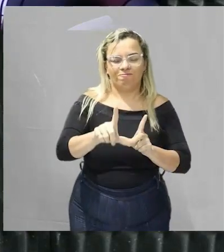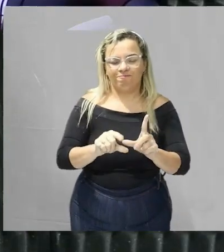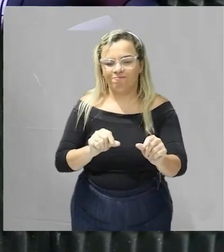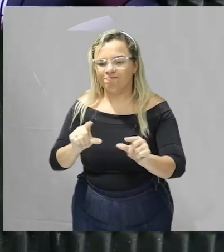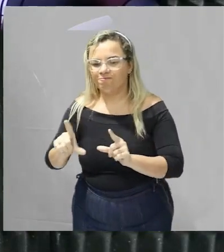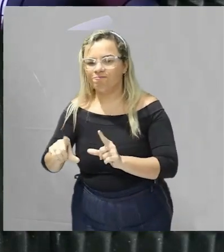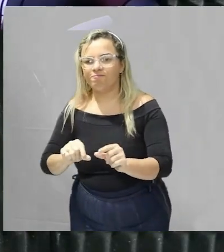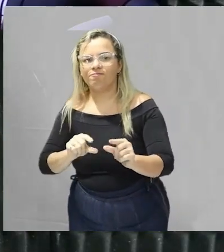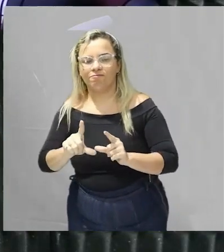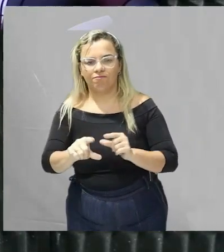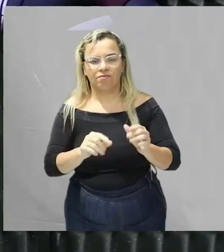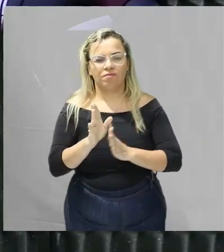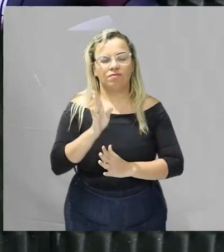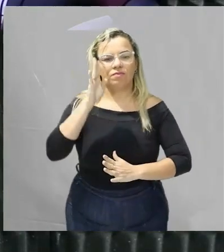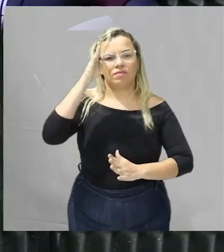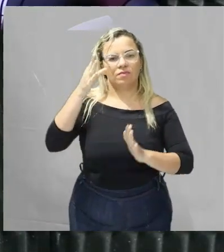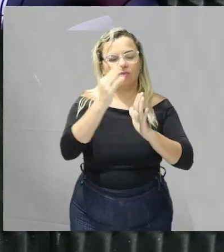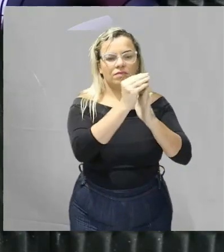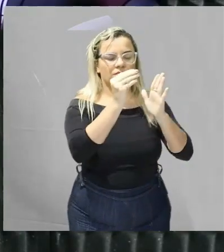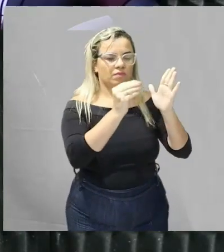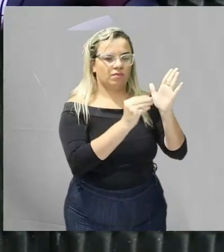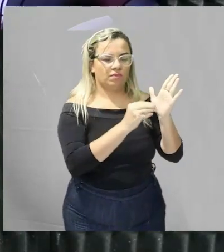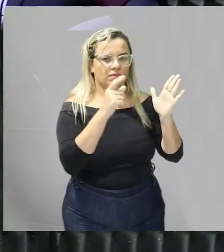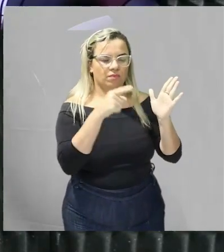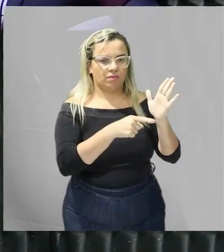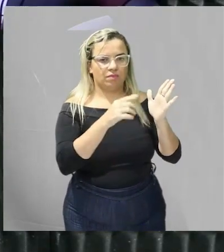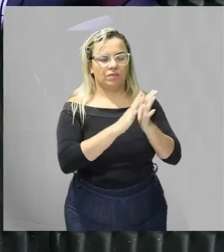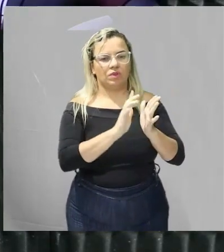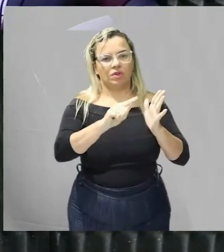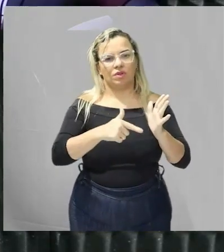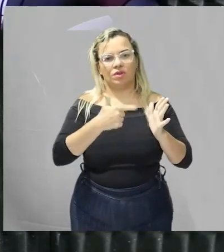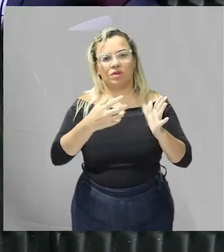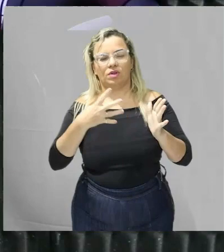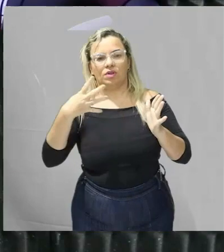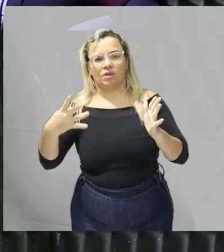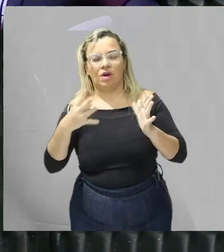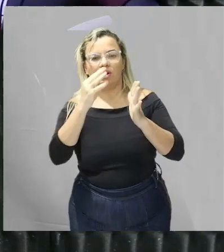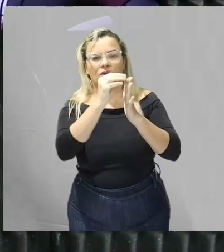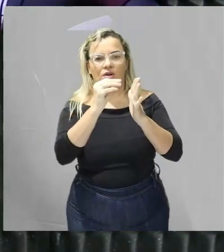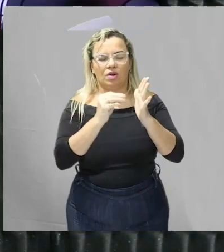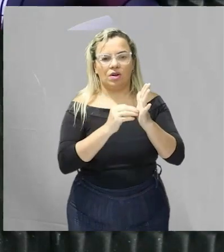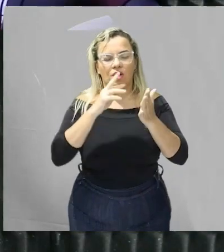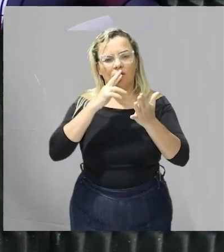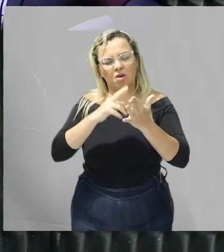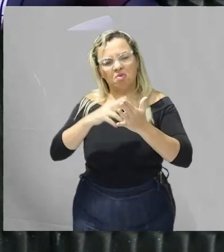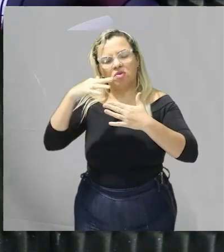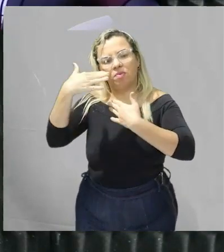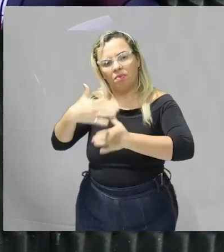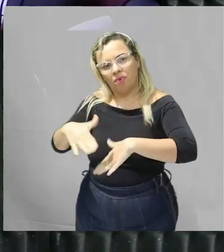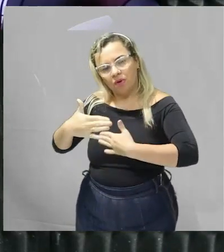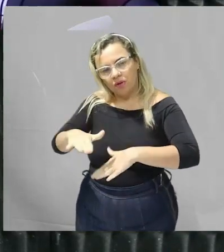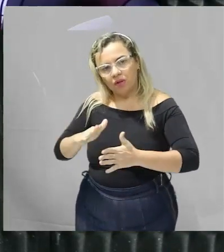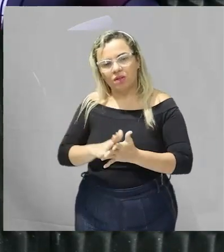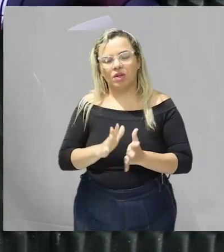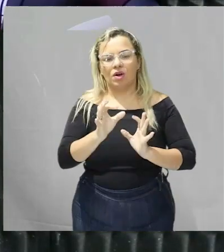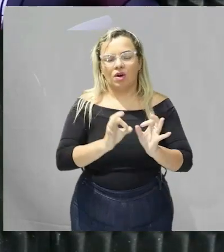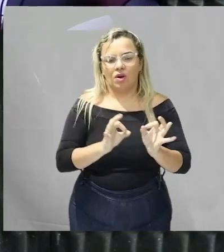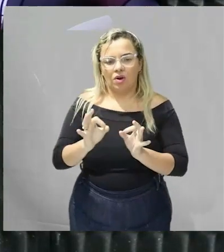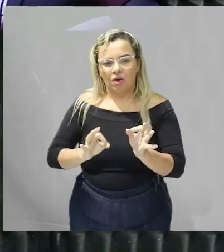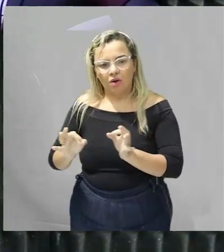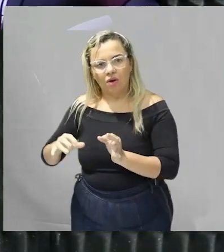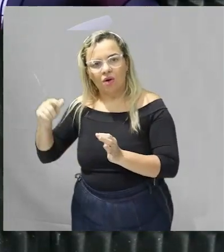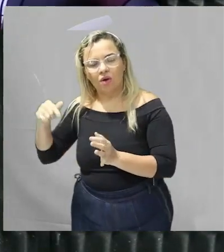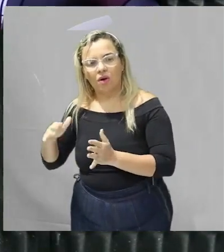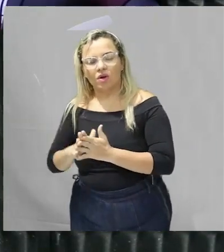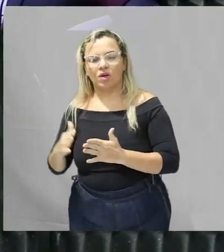galera, tá? Dos principais conteúdos, tá certo? 24 aulas só de resolução de questões. E, claro, de questões atualizadas, desde os